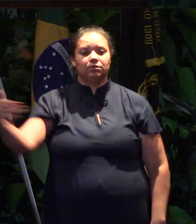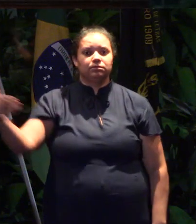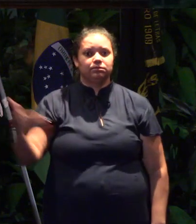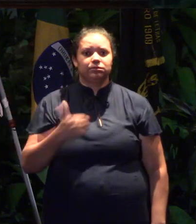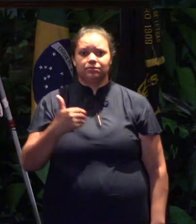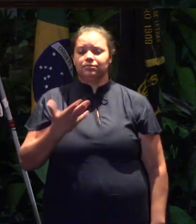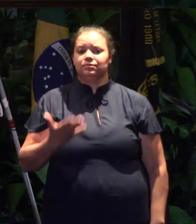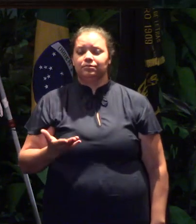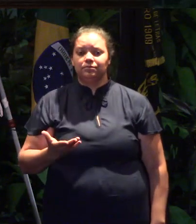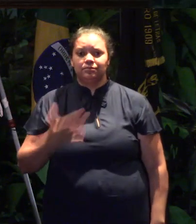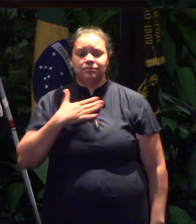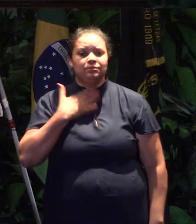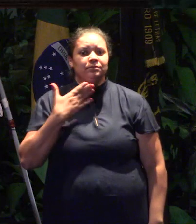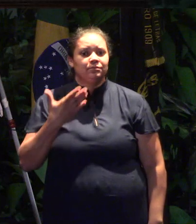né,